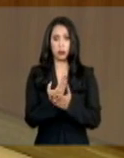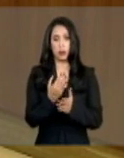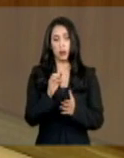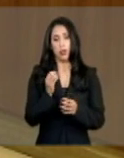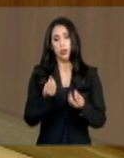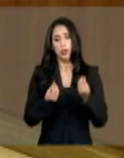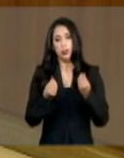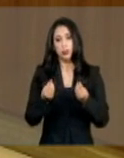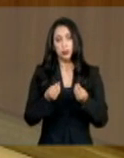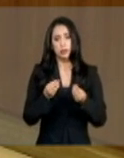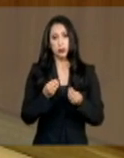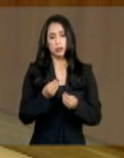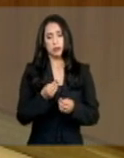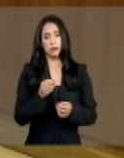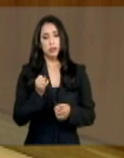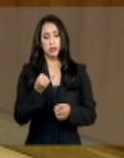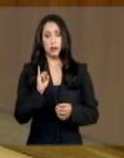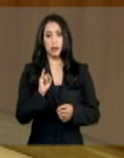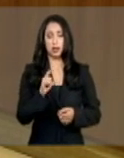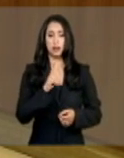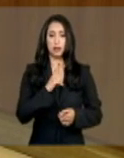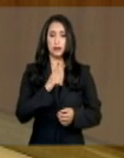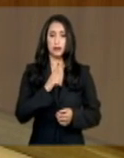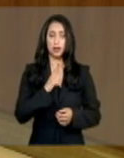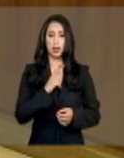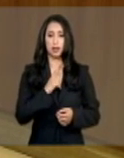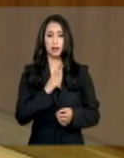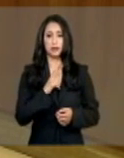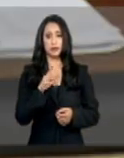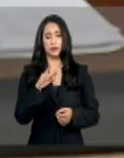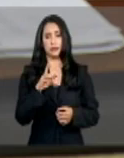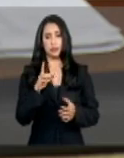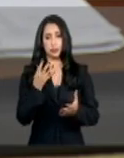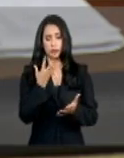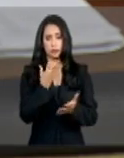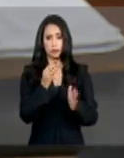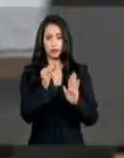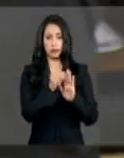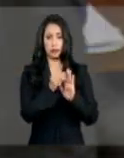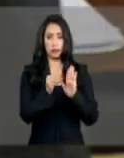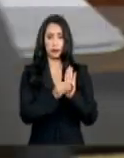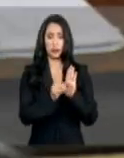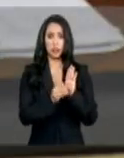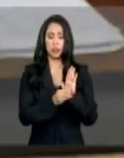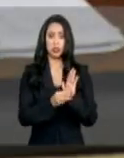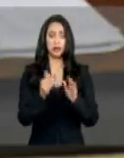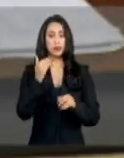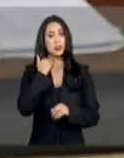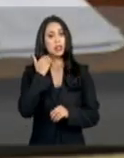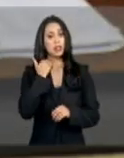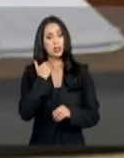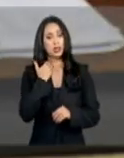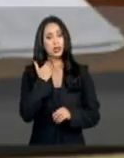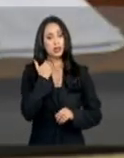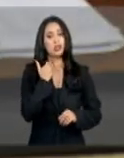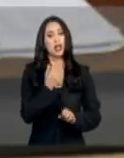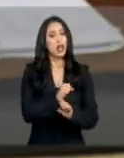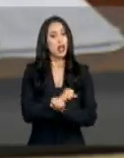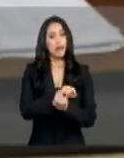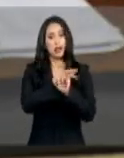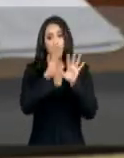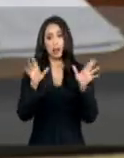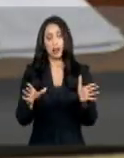excepcionar se os dados bancários está em bom vernáculo quem só pode ser